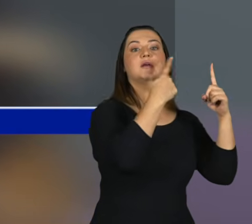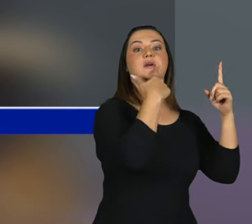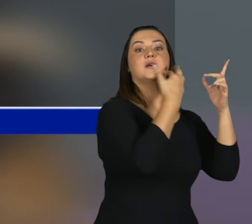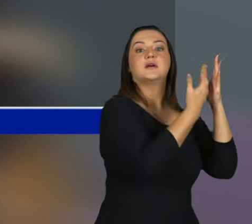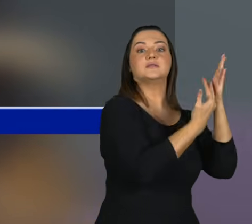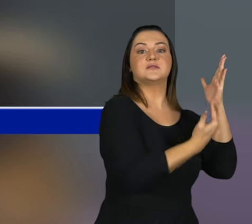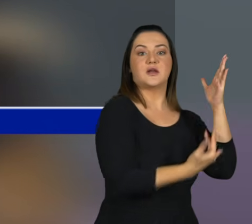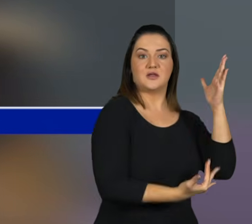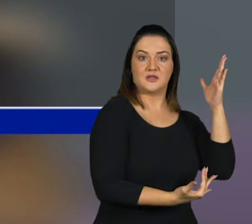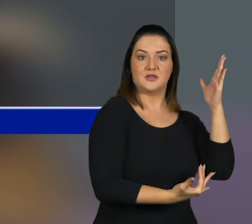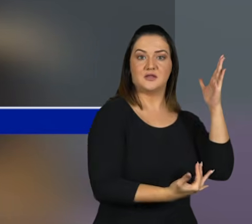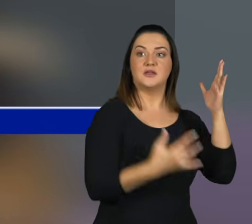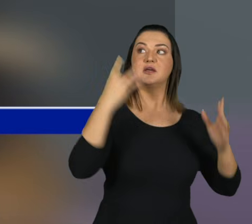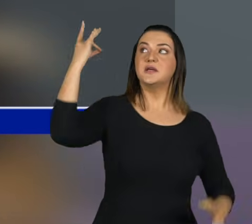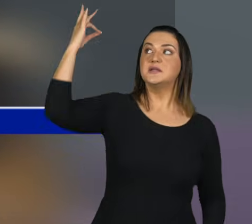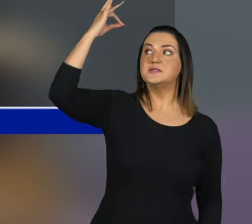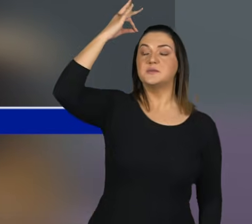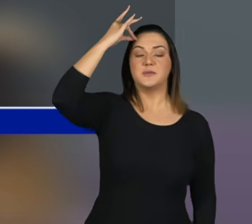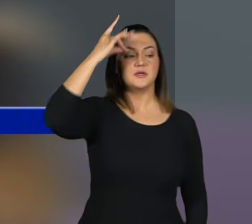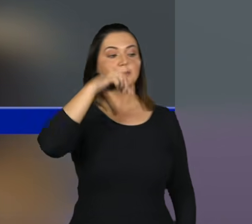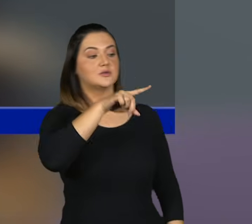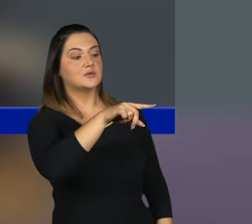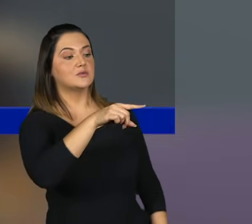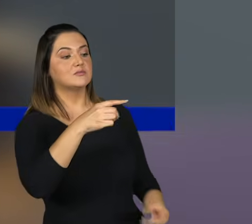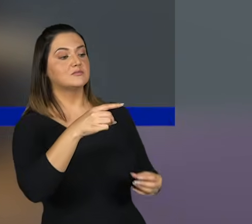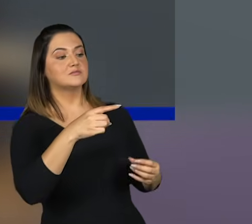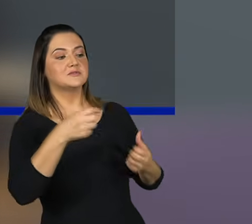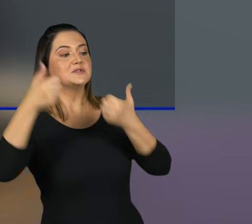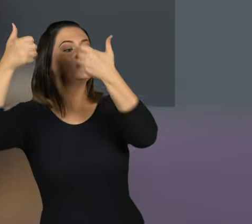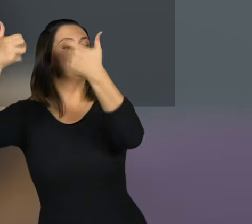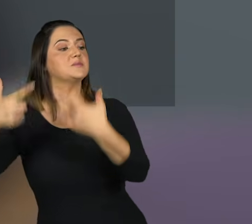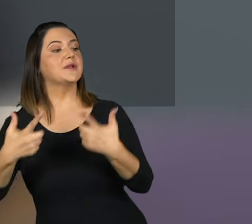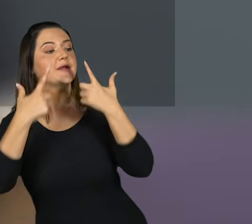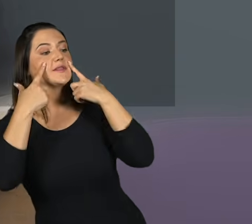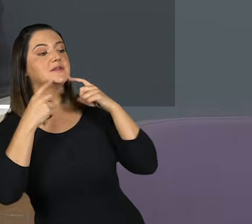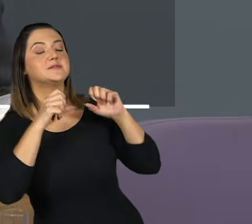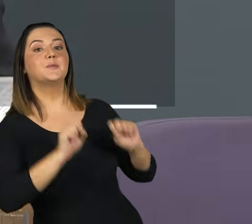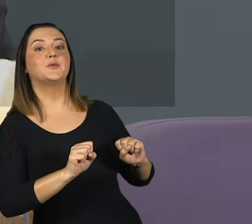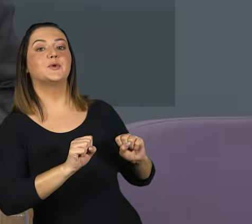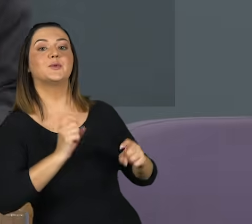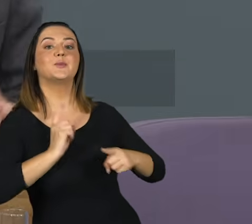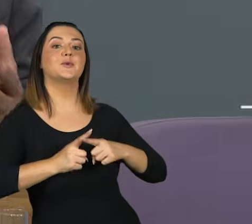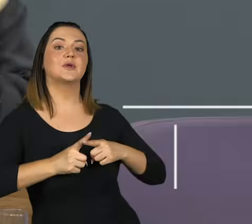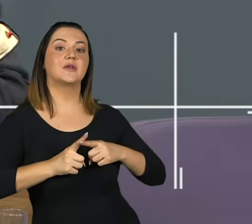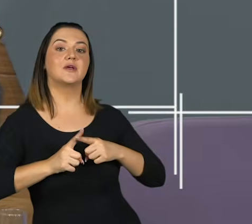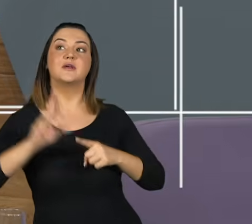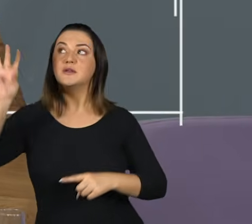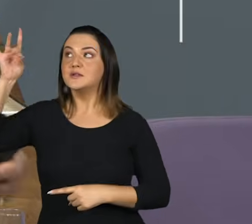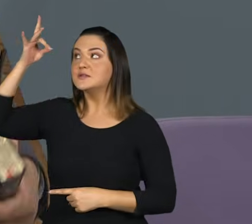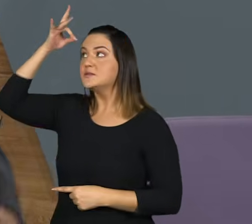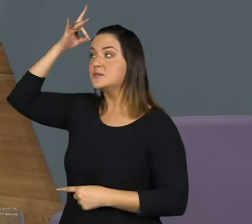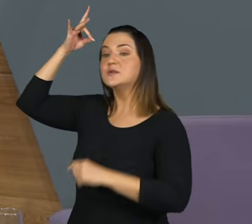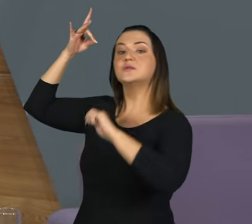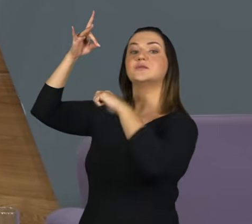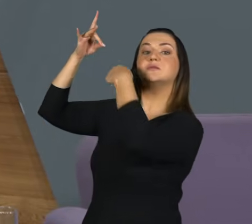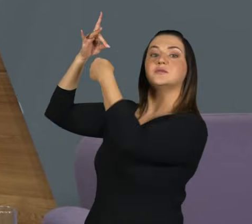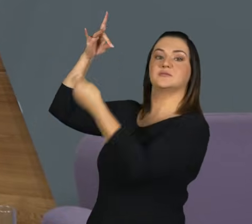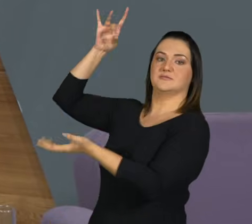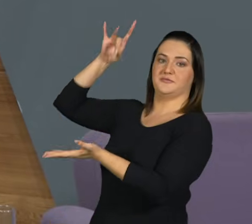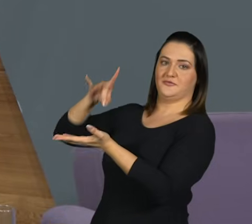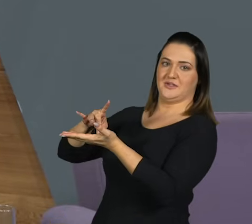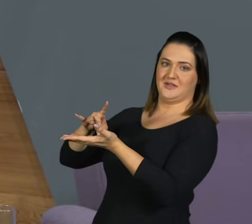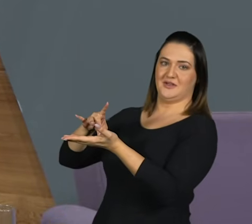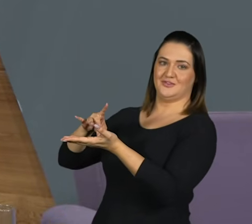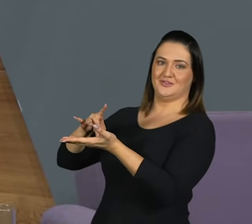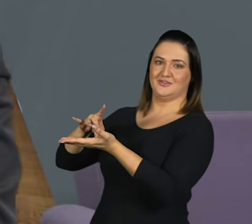o Espírito é o que dá testemunho, porque o Espírito é a verdade. Veja que aqui a palavra de Deus afirma